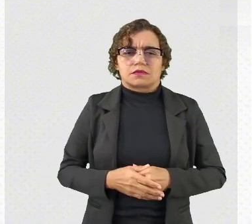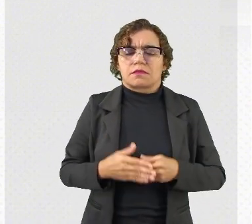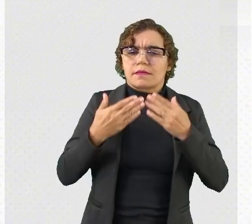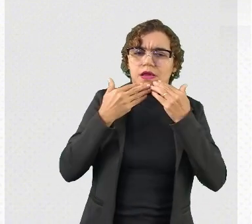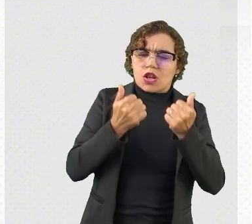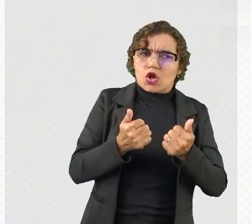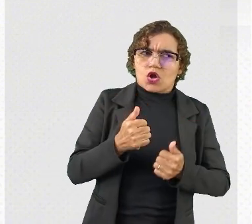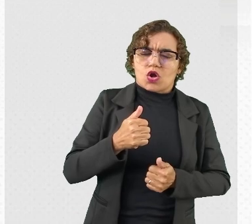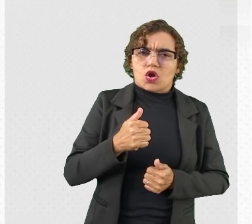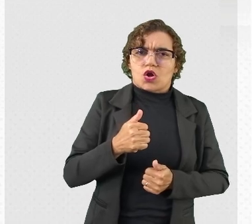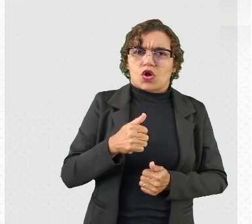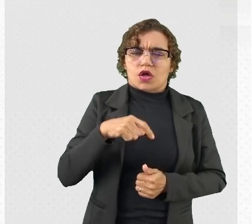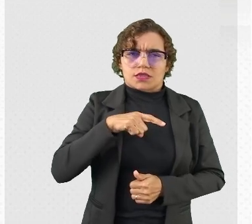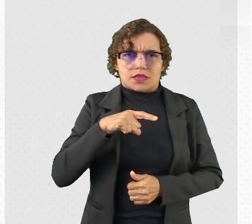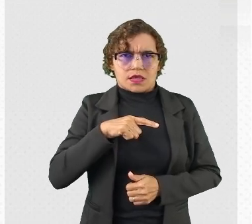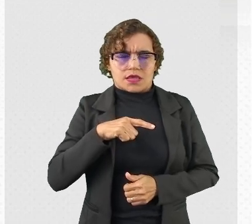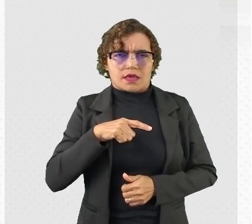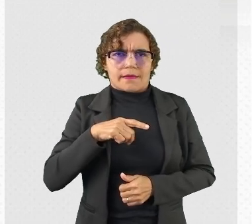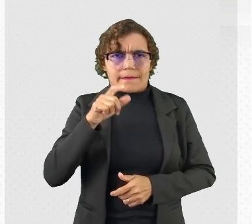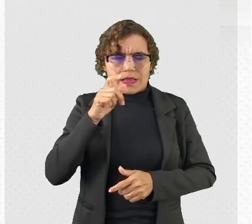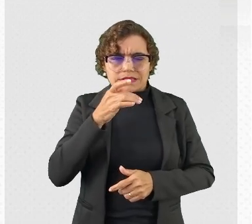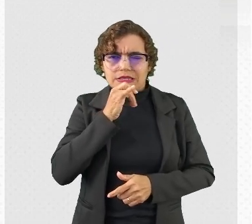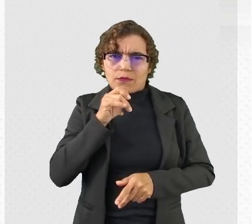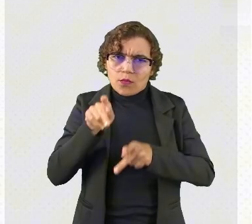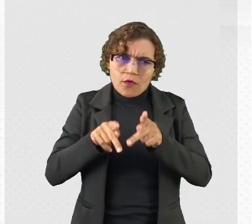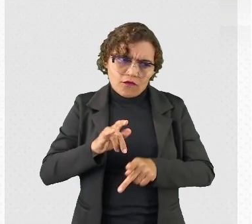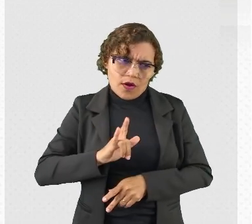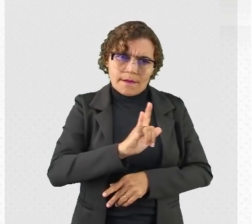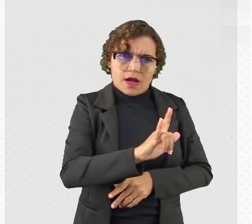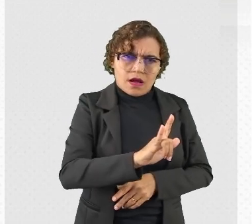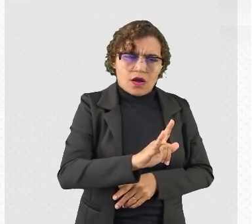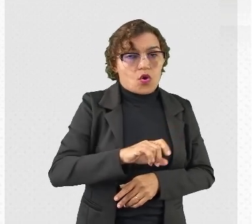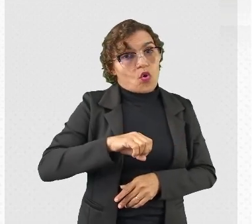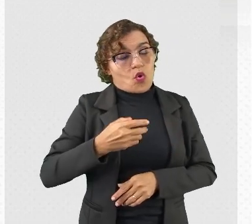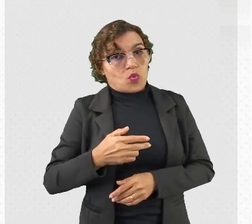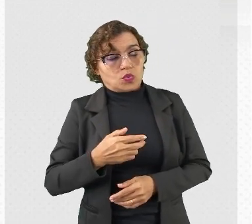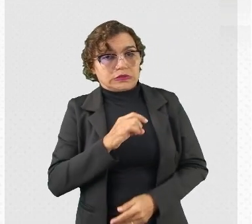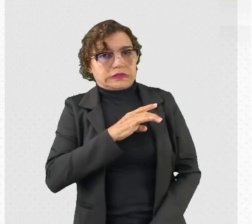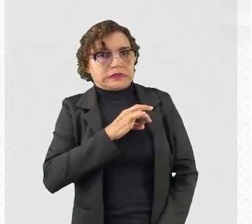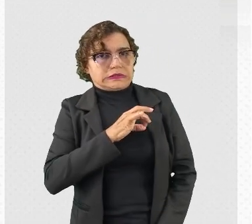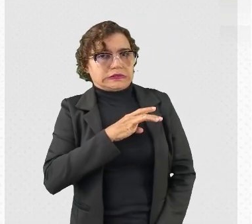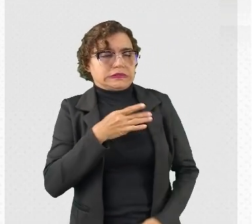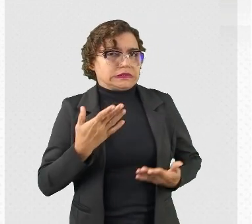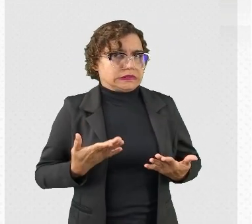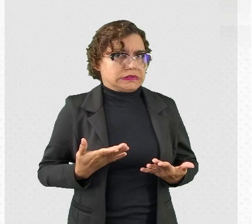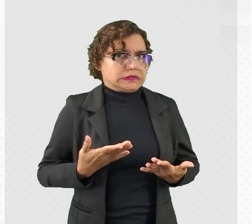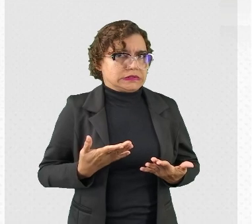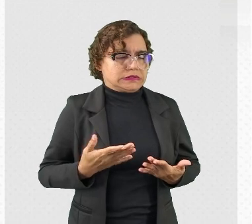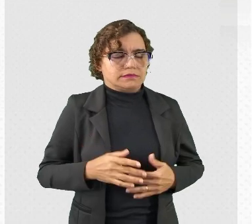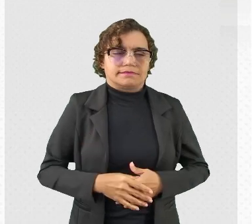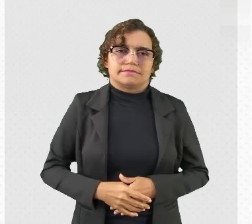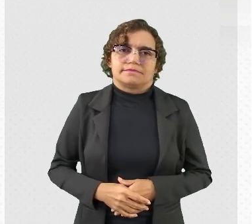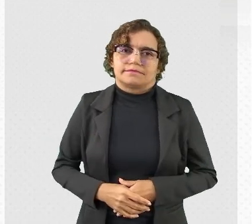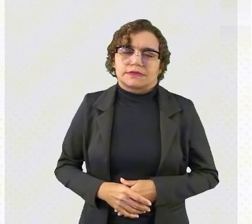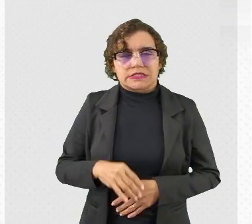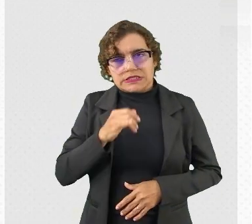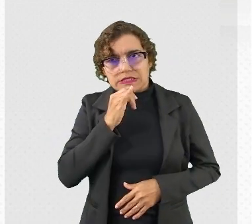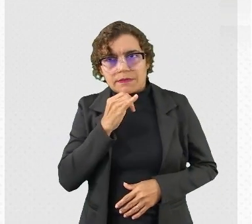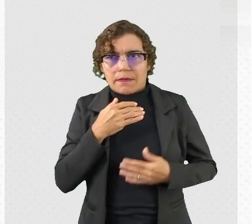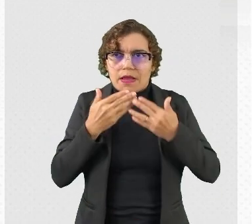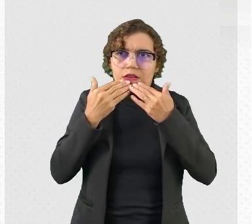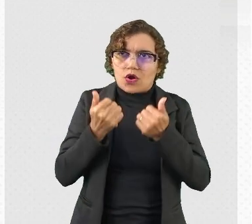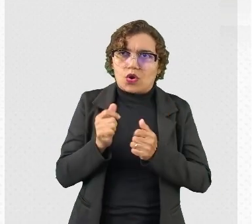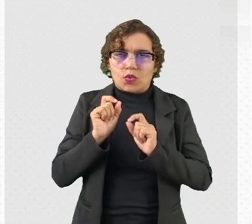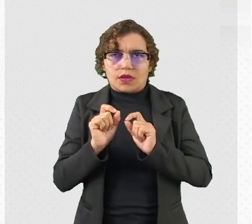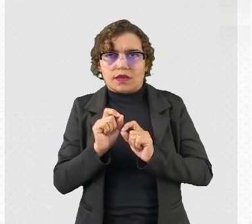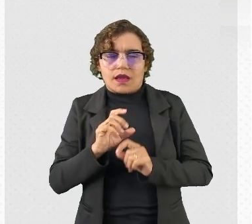melhor ele ser amado pelas pessoas ou é melhor ele ser temido, No caso aqui, o Aristóteles vai